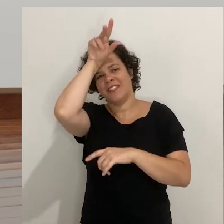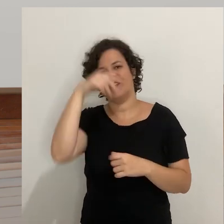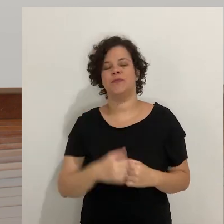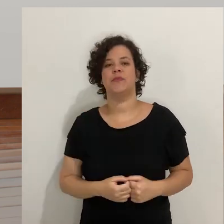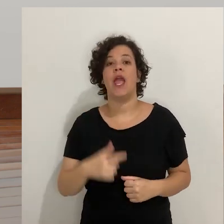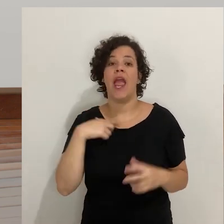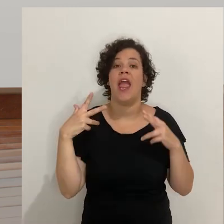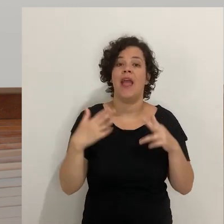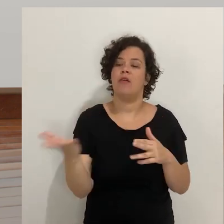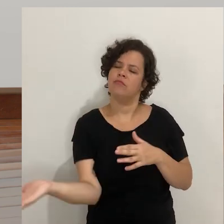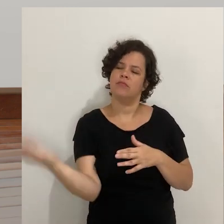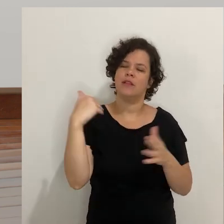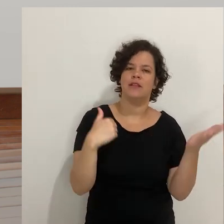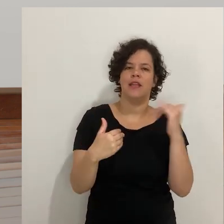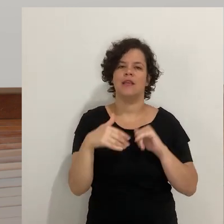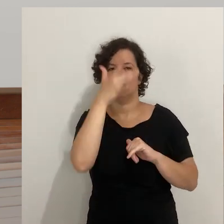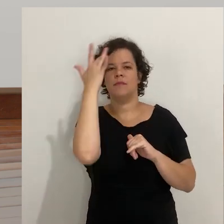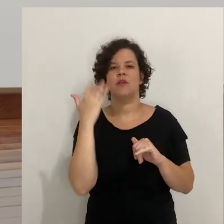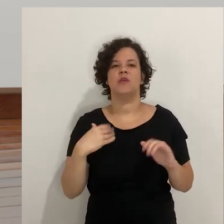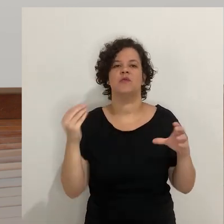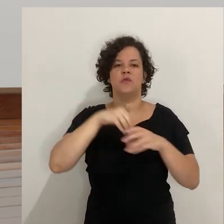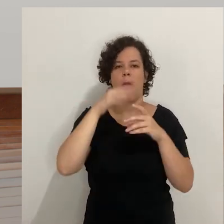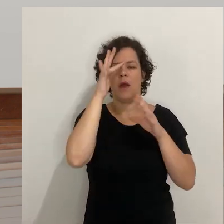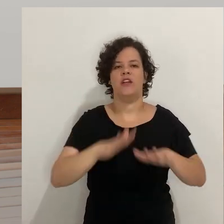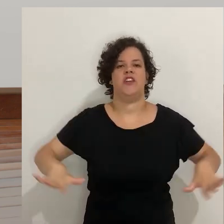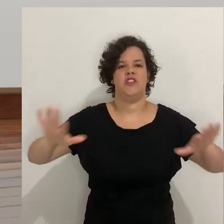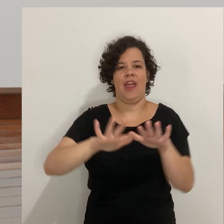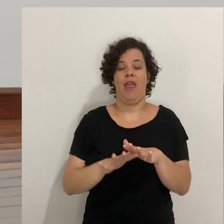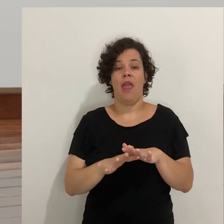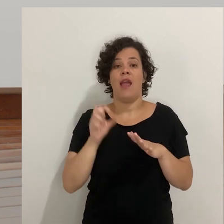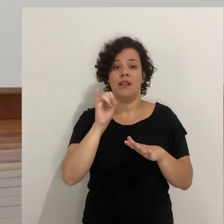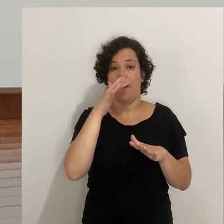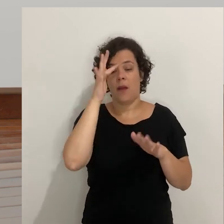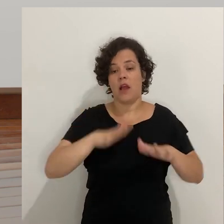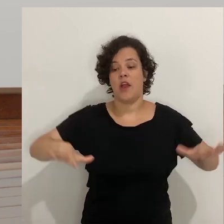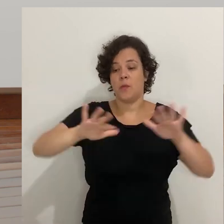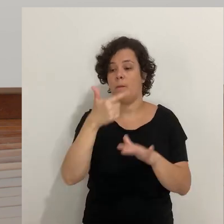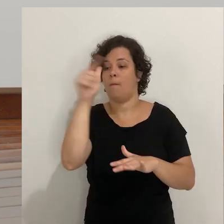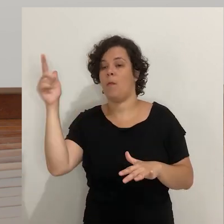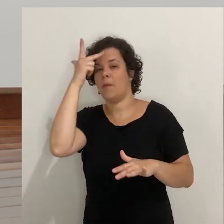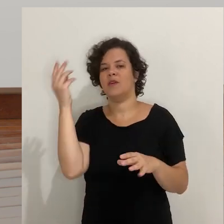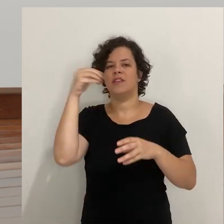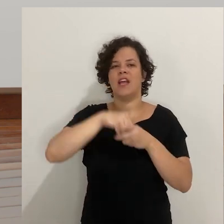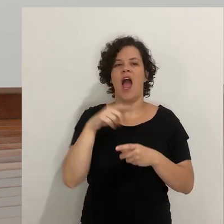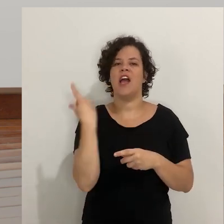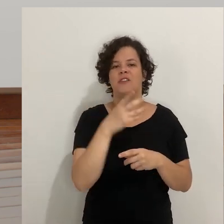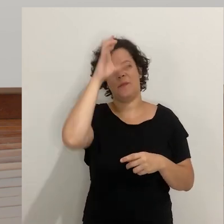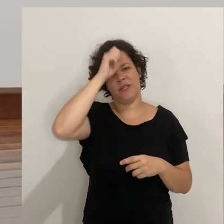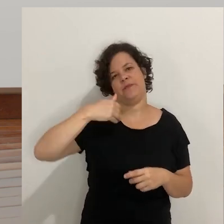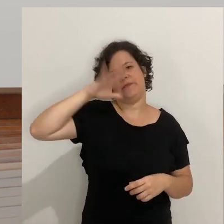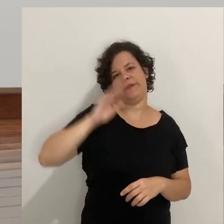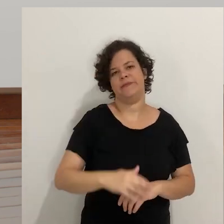me enviou o inseto. É uma maneira também de trazer as pessoas para esse jardim, né? Quanto mais esse jardim for habitado, mais a